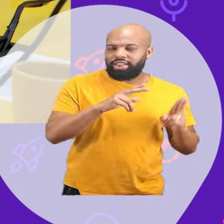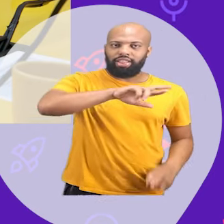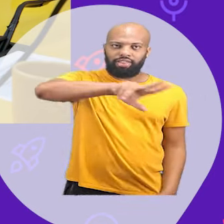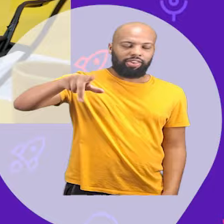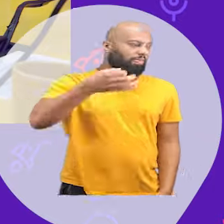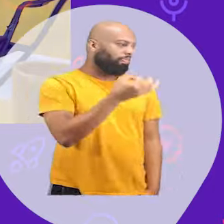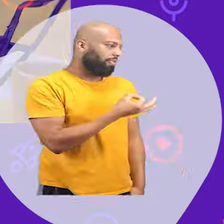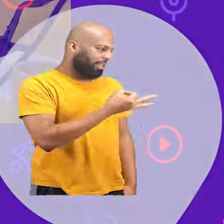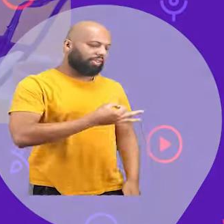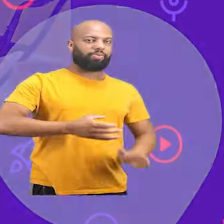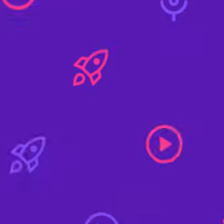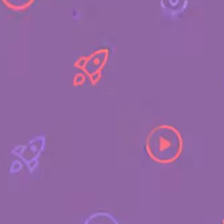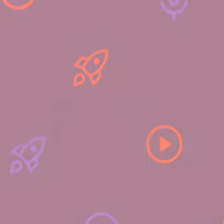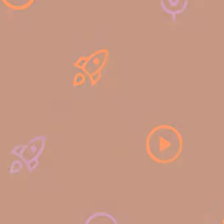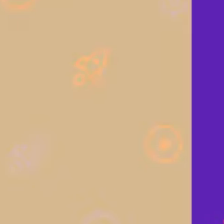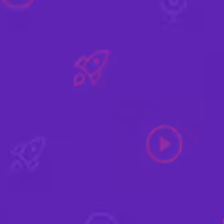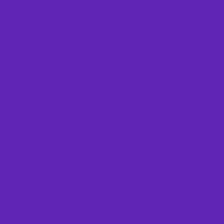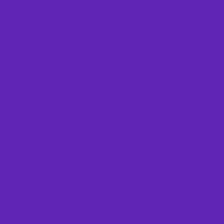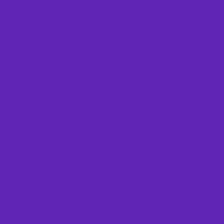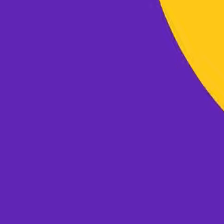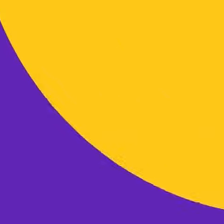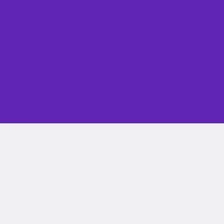gravação a edição e tudo mais